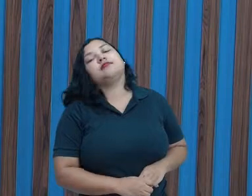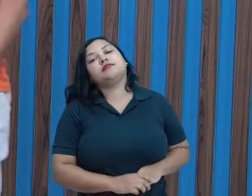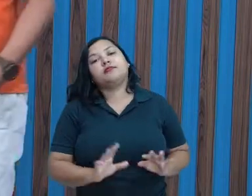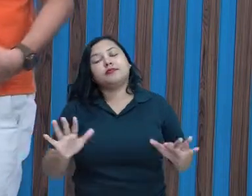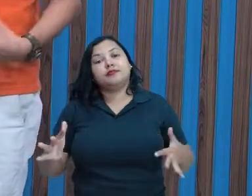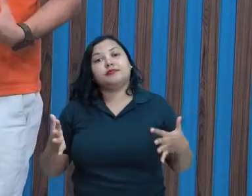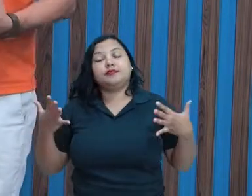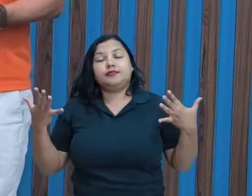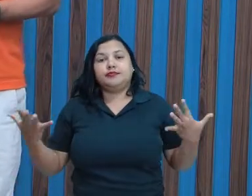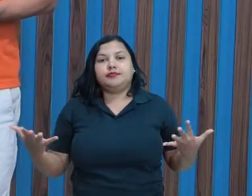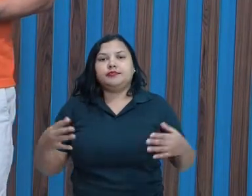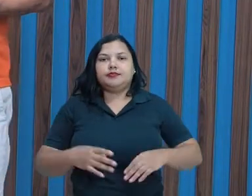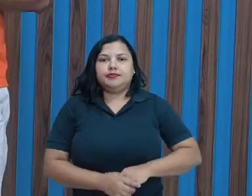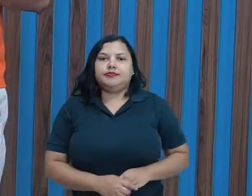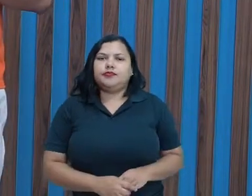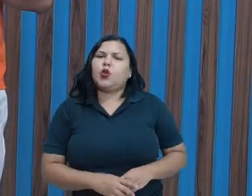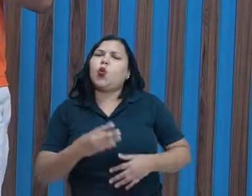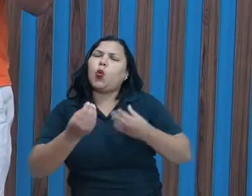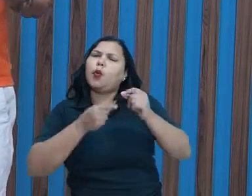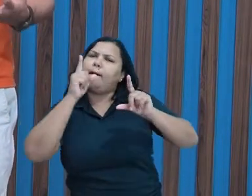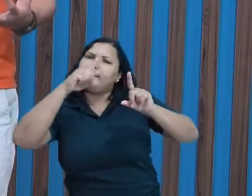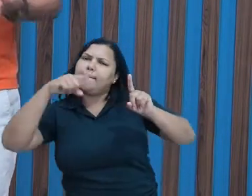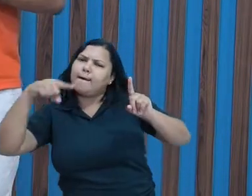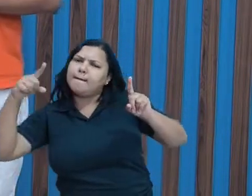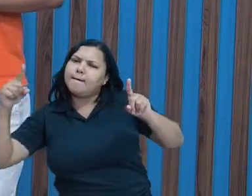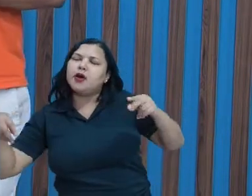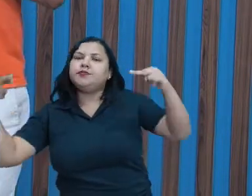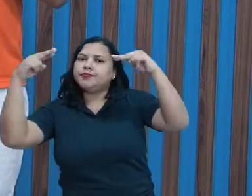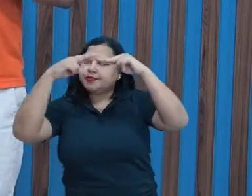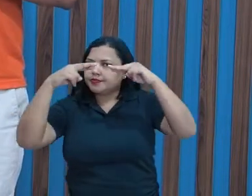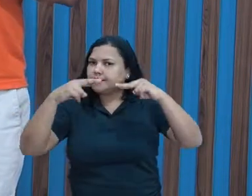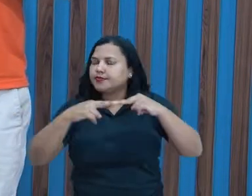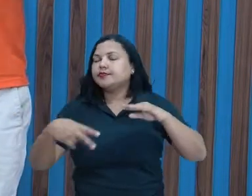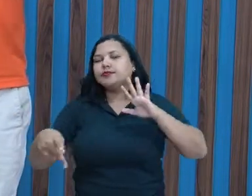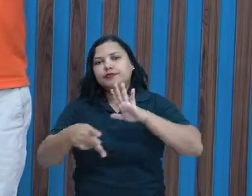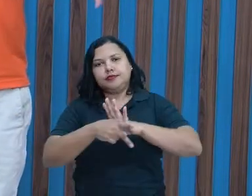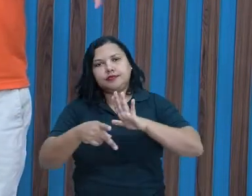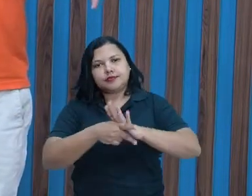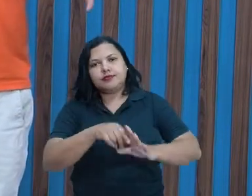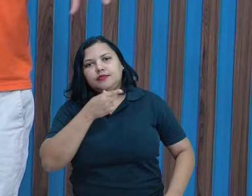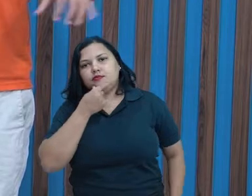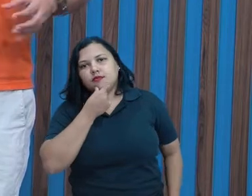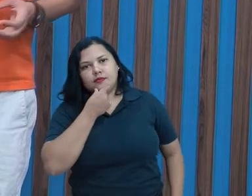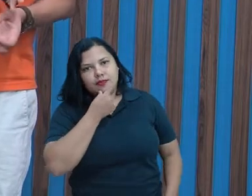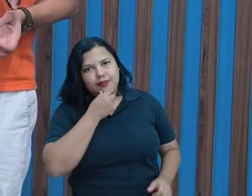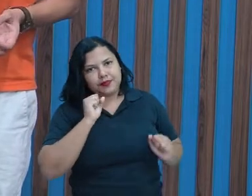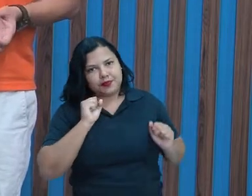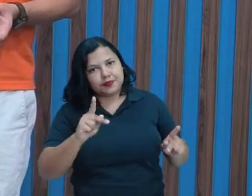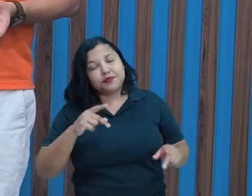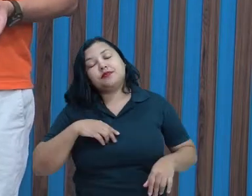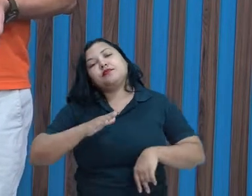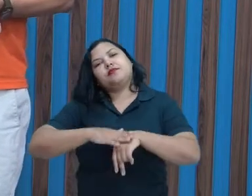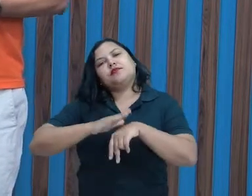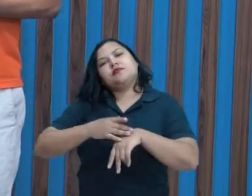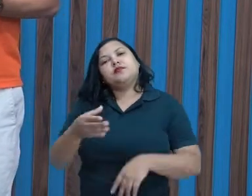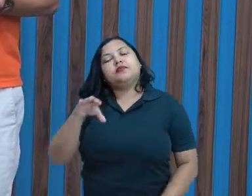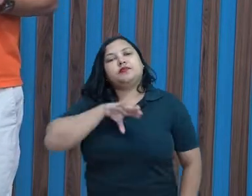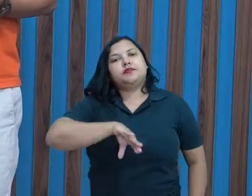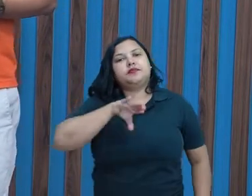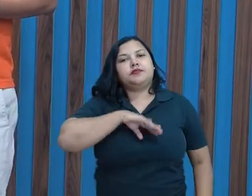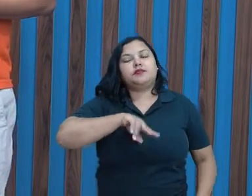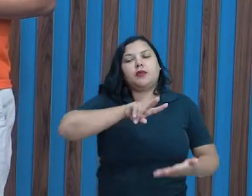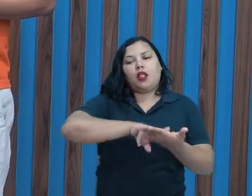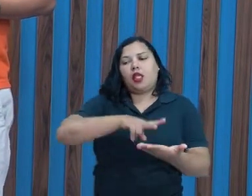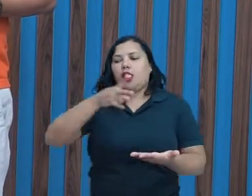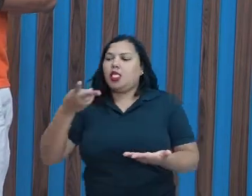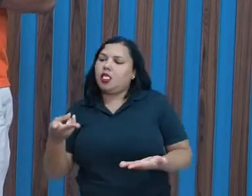Então, a métrica, a rima, a poeticidade está em língua inglesa. Quando você vai para o português, traduz